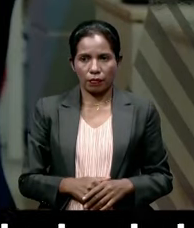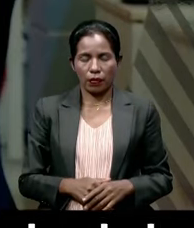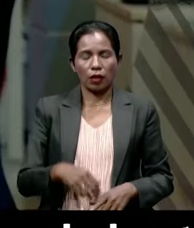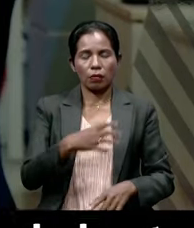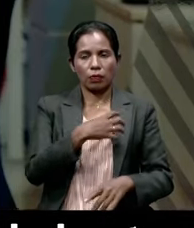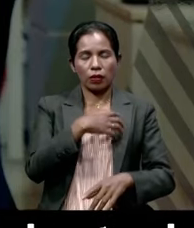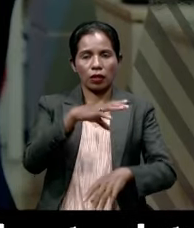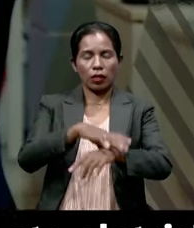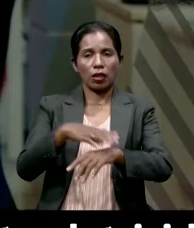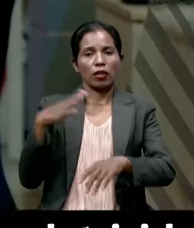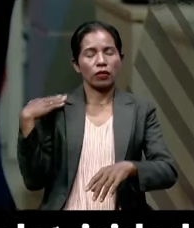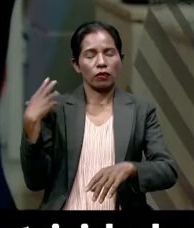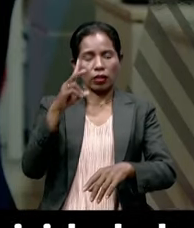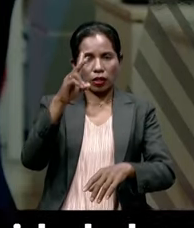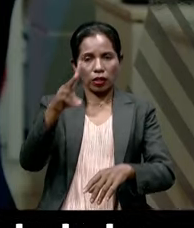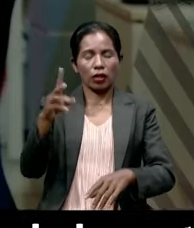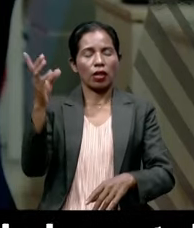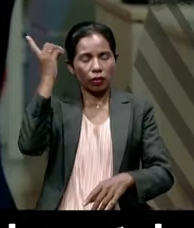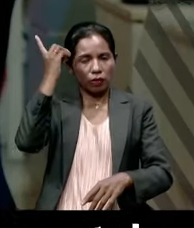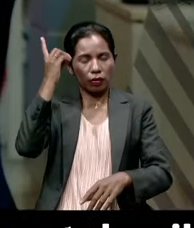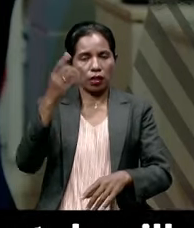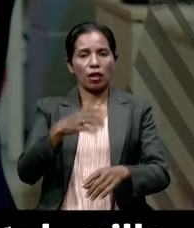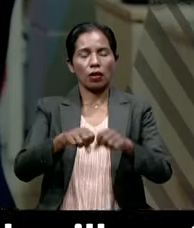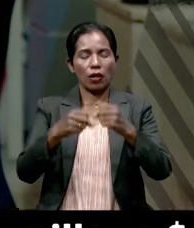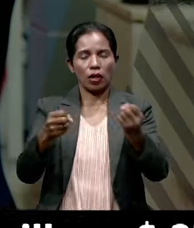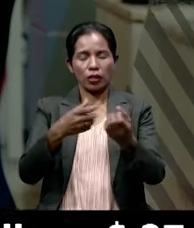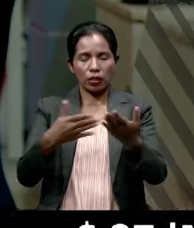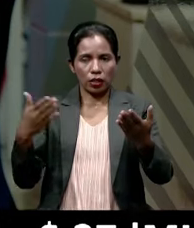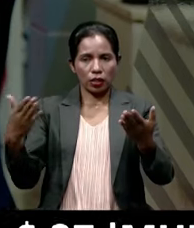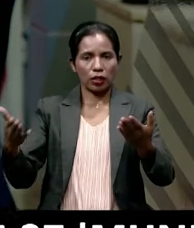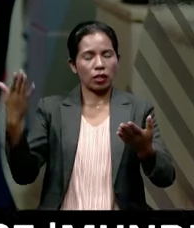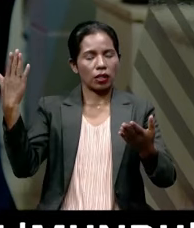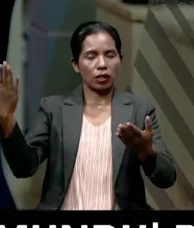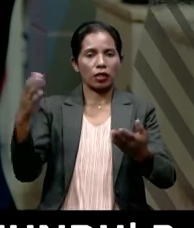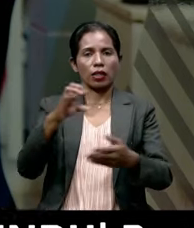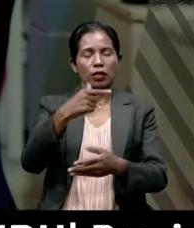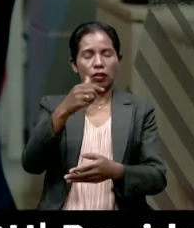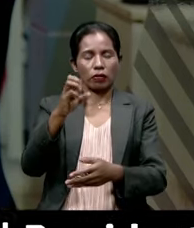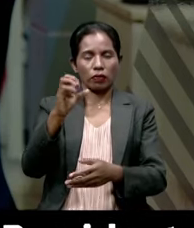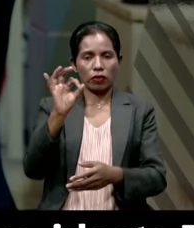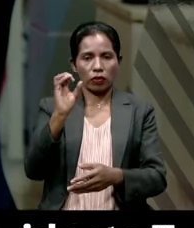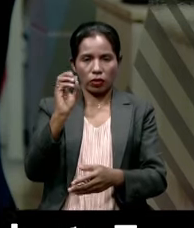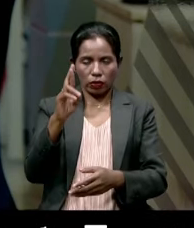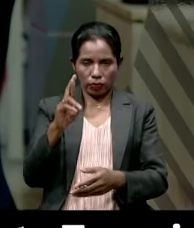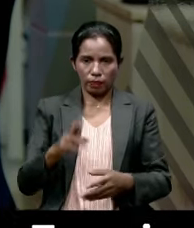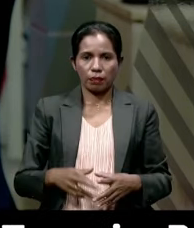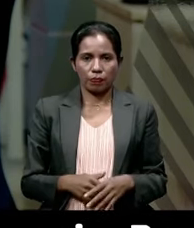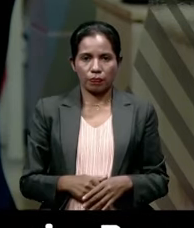penetele deten jovem em rua, tamba desconfia estraga sasan e afatin karaoke gresen for.